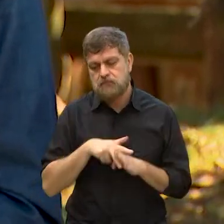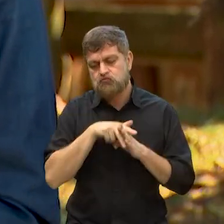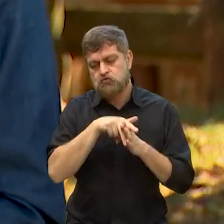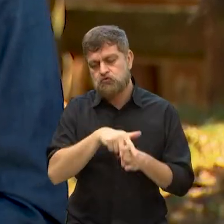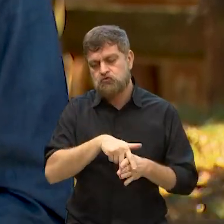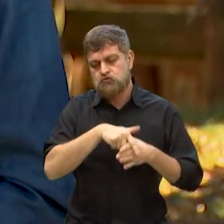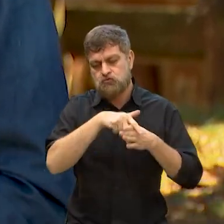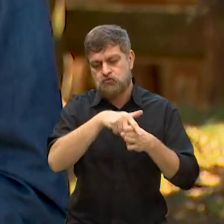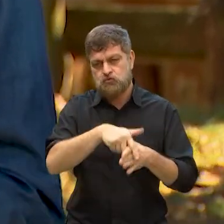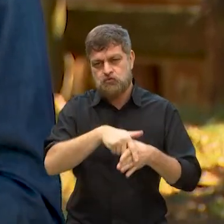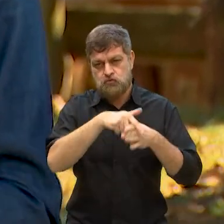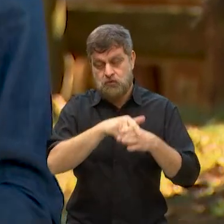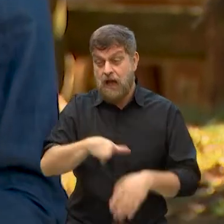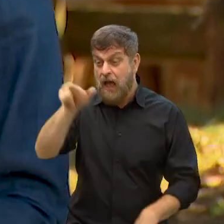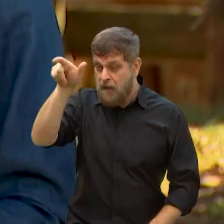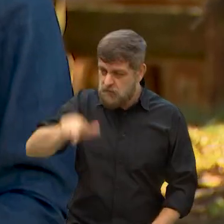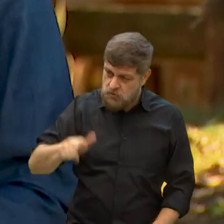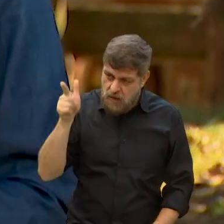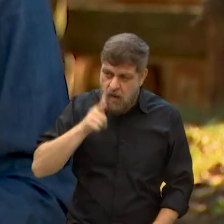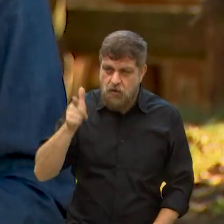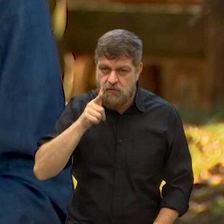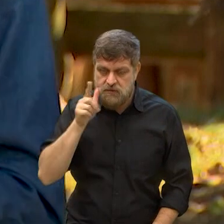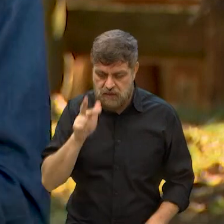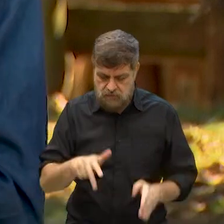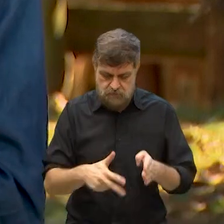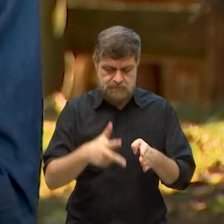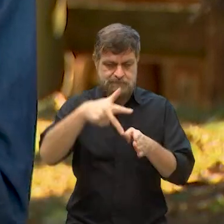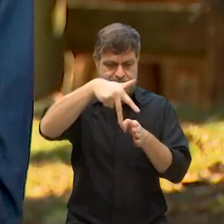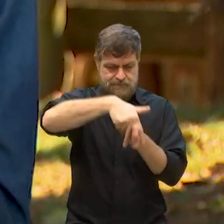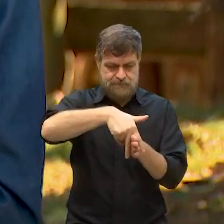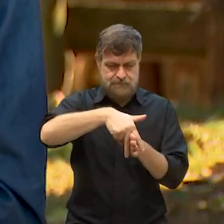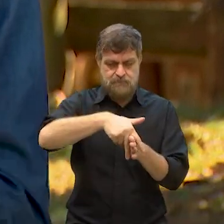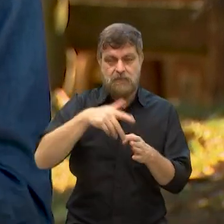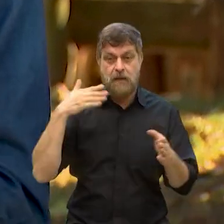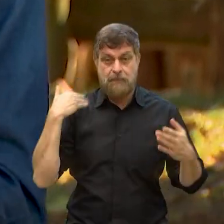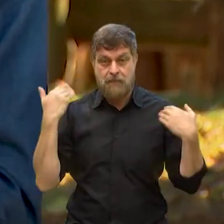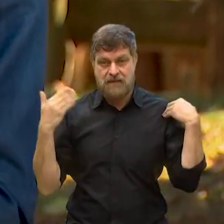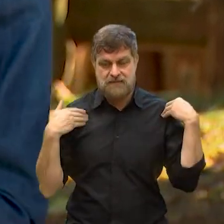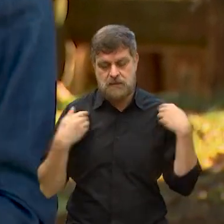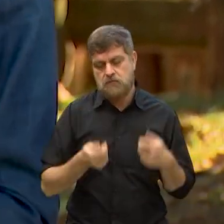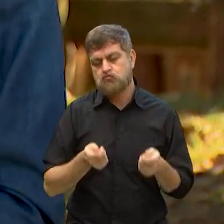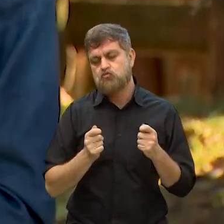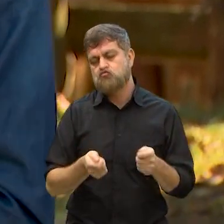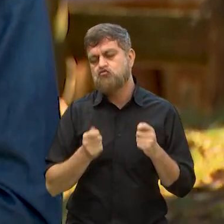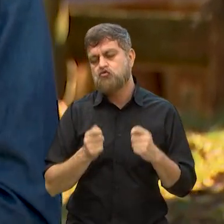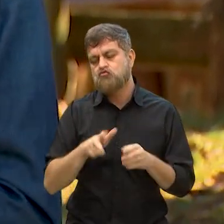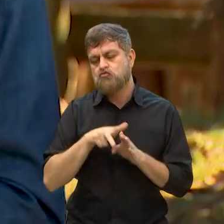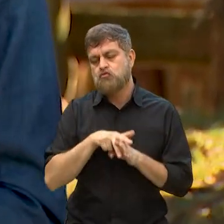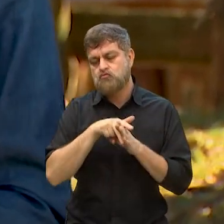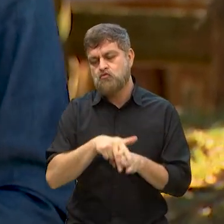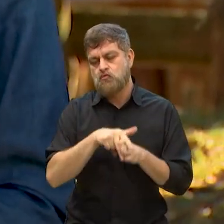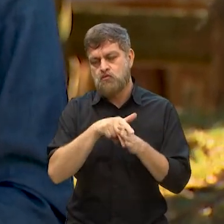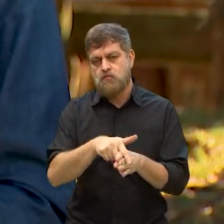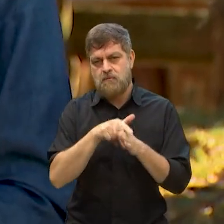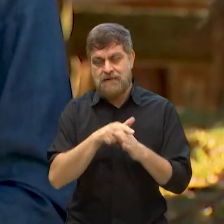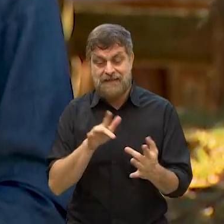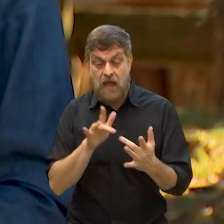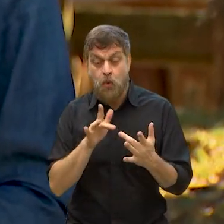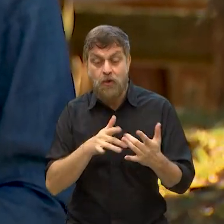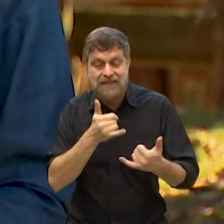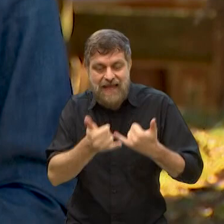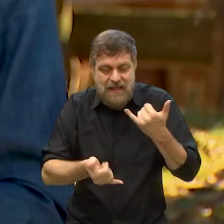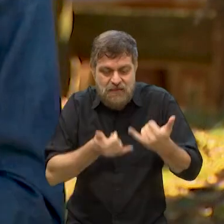a gente faz tudo isso, a gente fez com o Galak. Então a pessoa não só monta, tem como ele montar para passeio, mas também tem